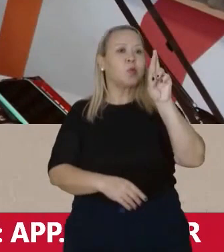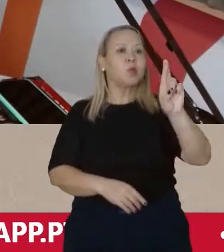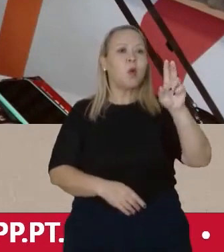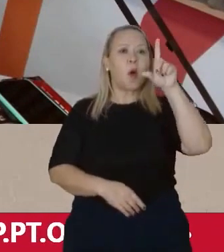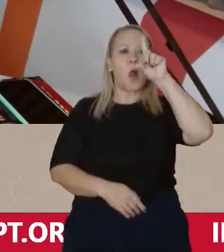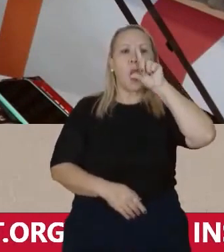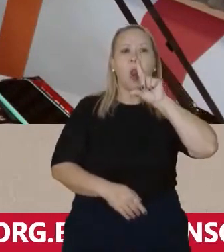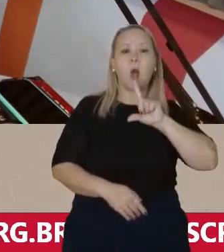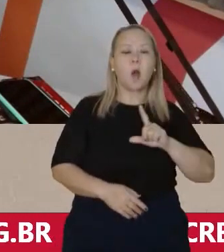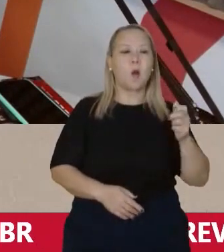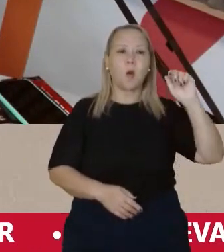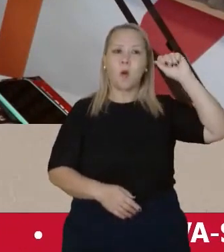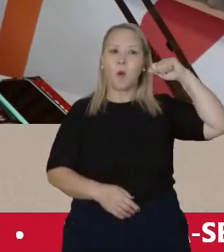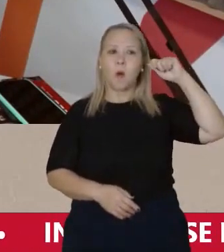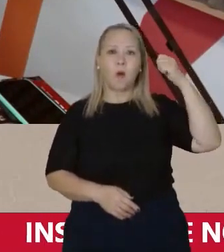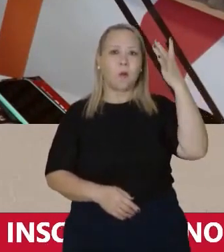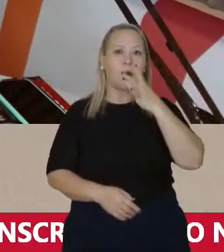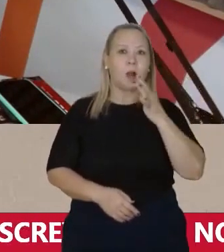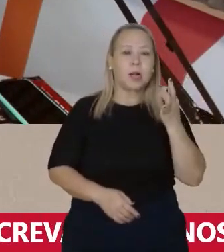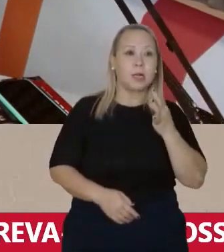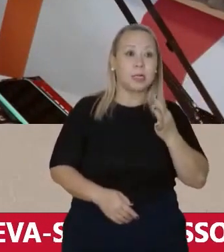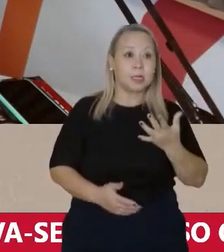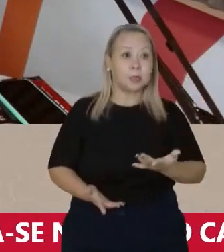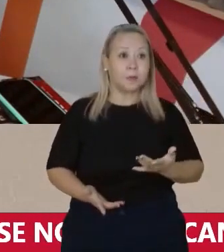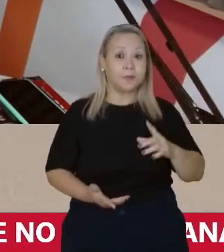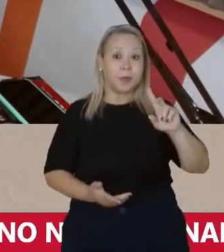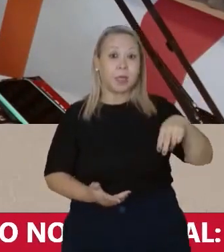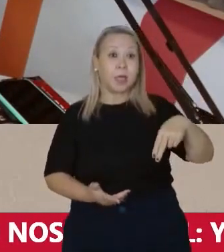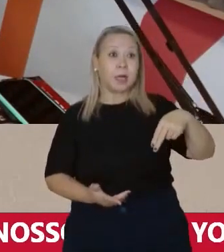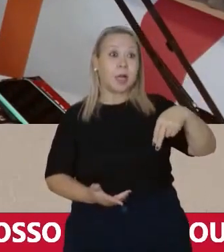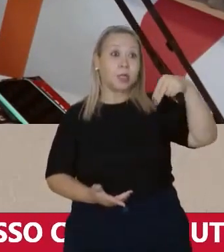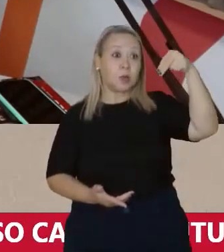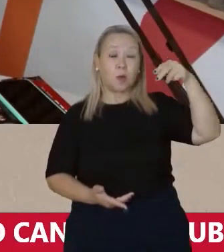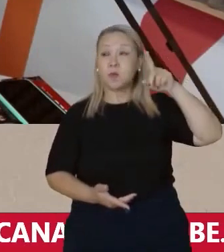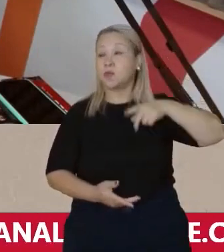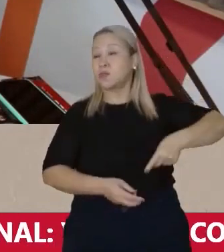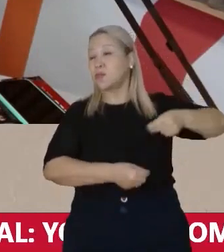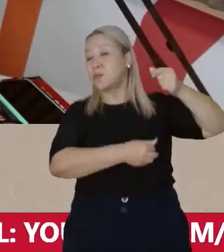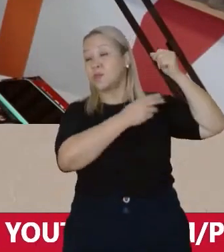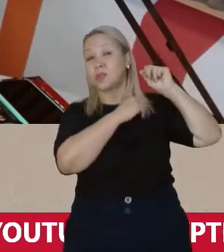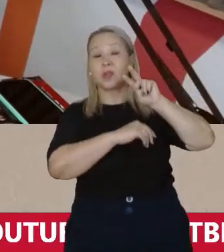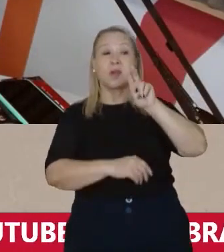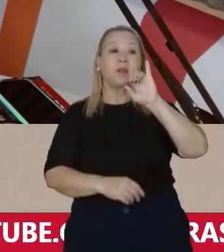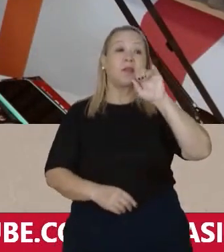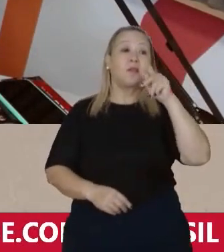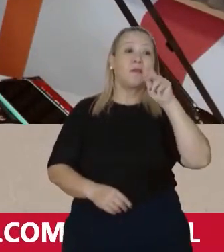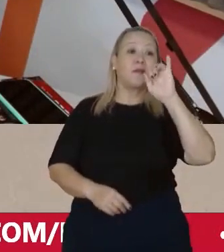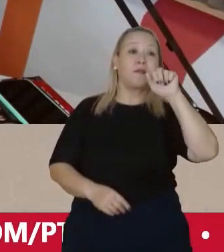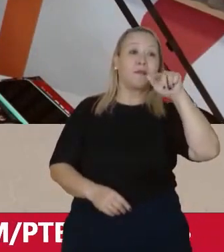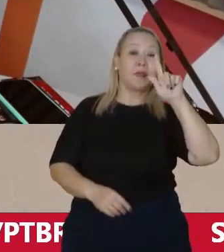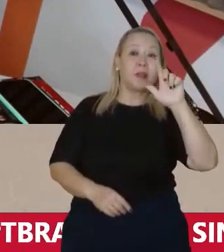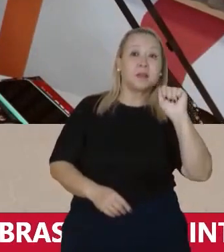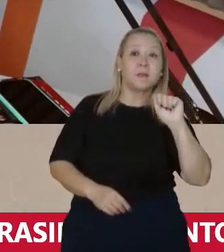lindo. O Thor é uma divindade nórdica dos vikings, antigos vikings. Mas as divindades de